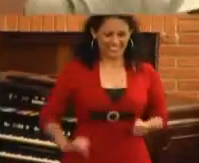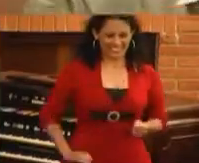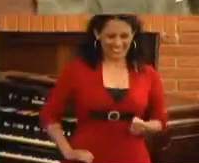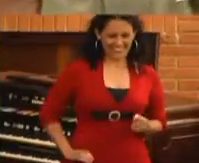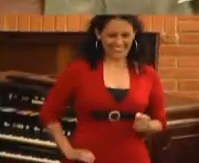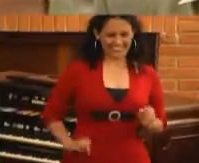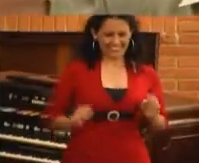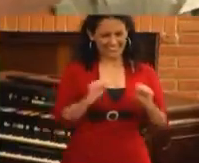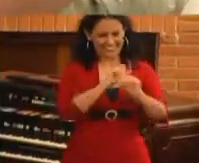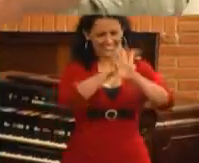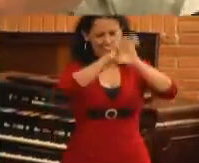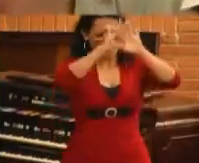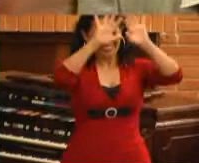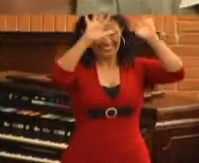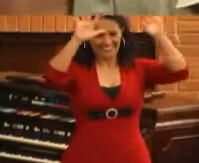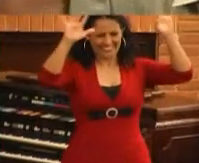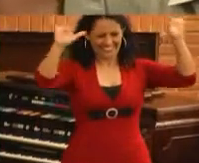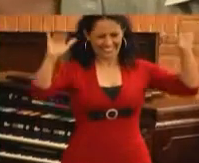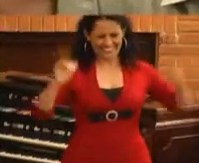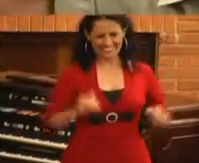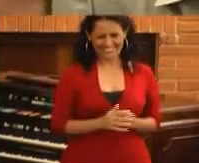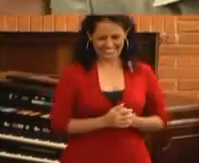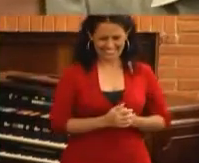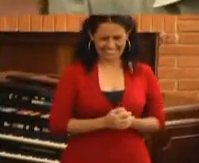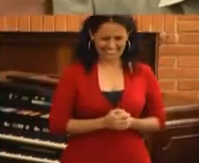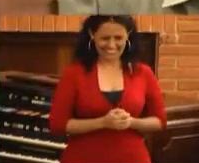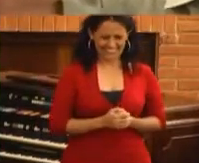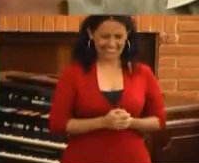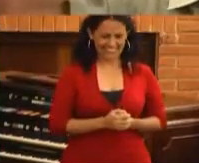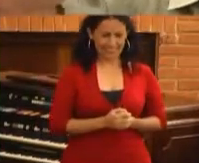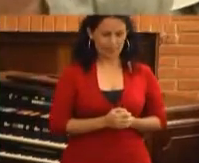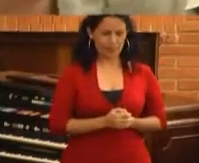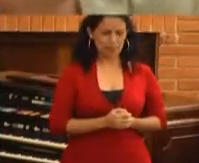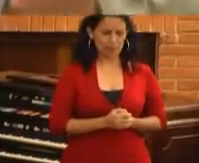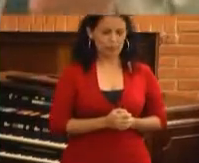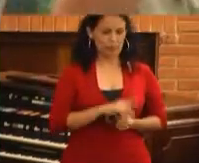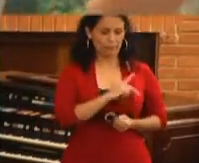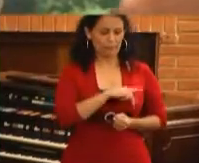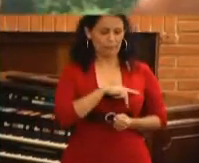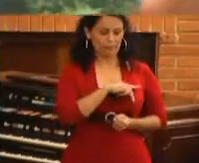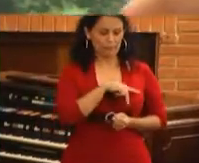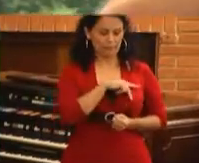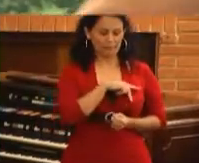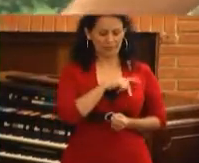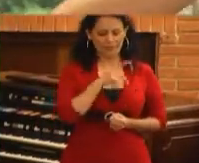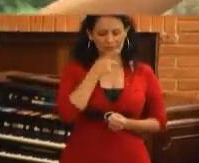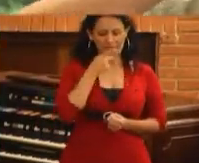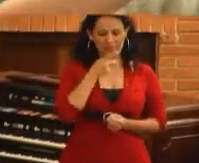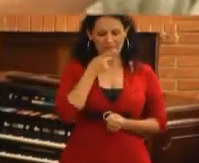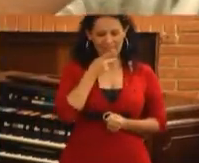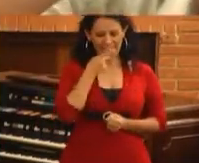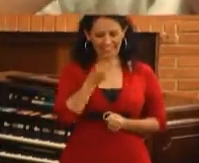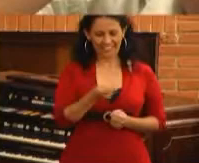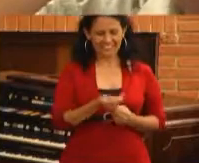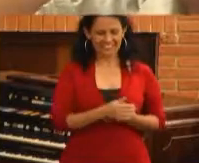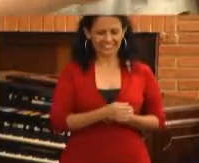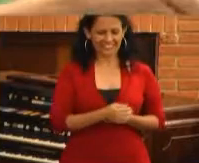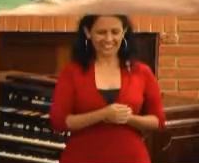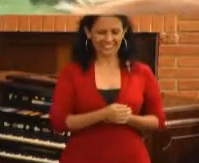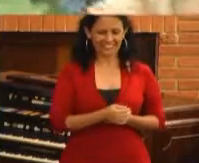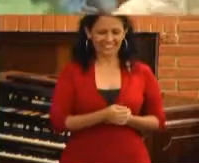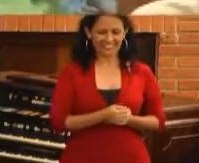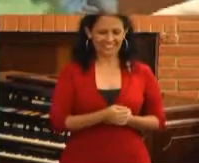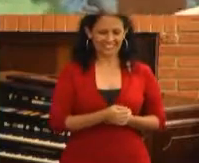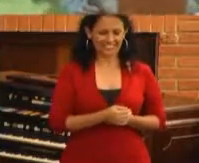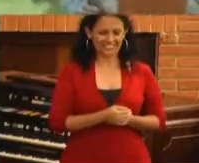ô palavra bonita. Paulo usou essa expressão que foi traduzida como